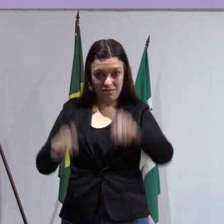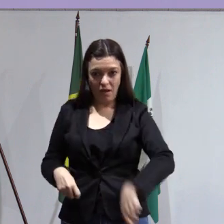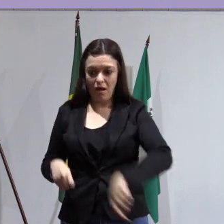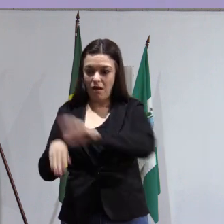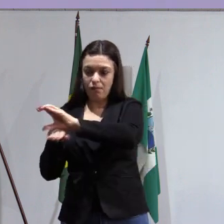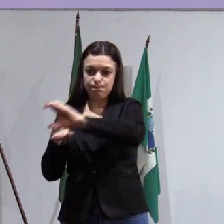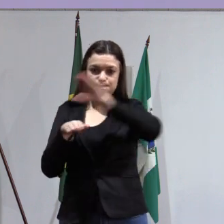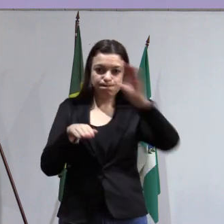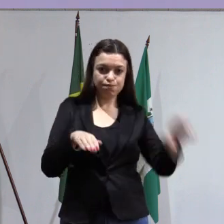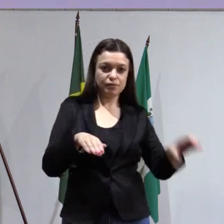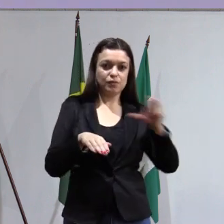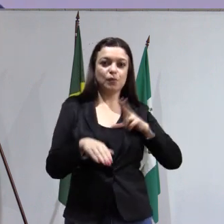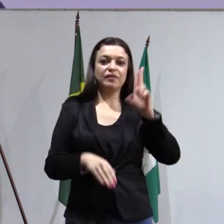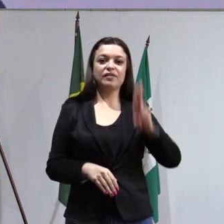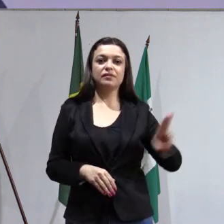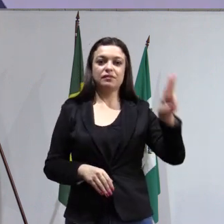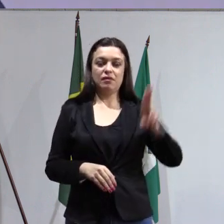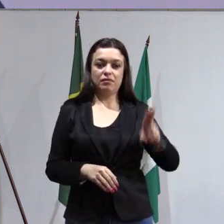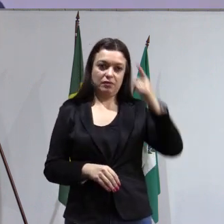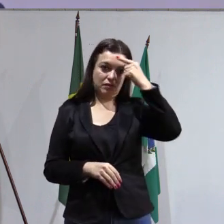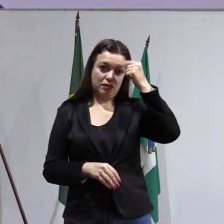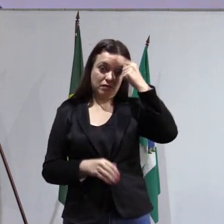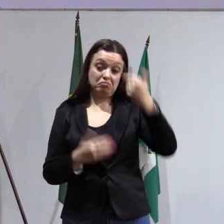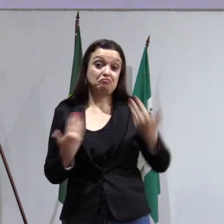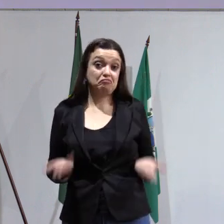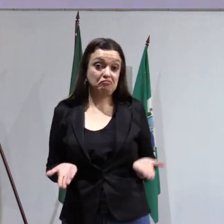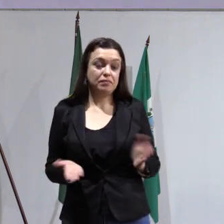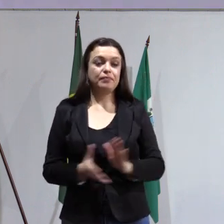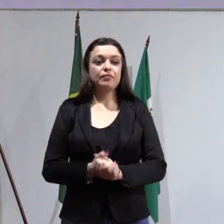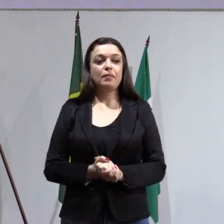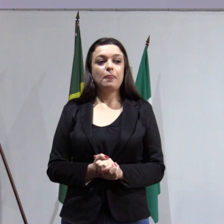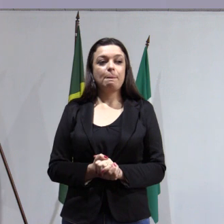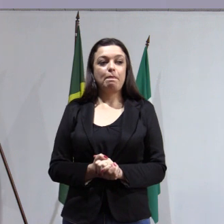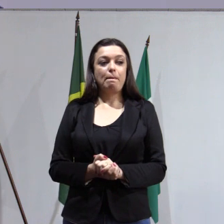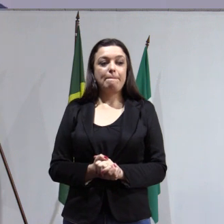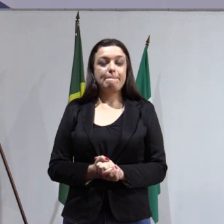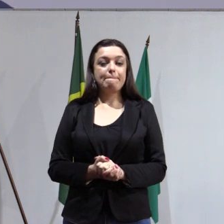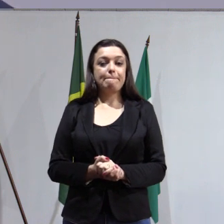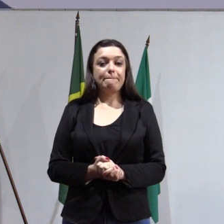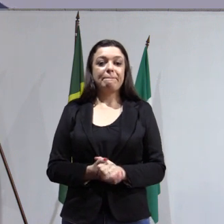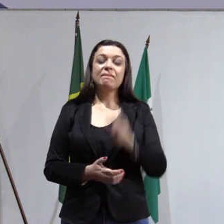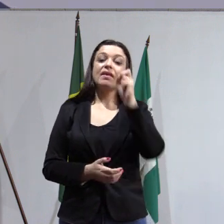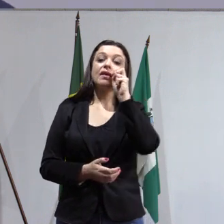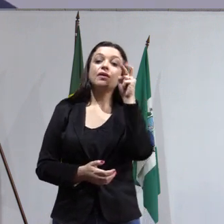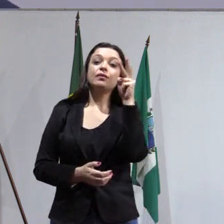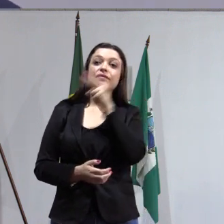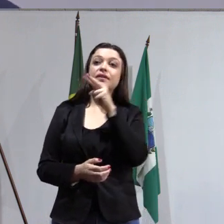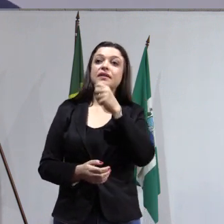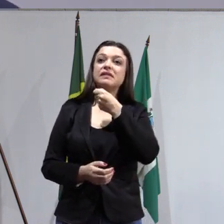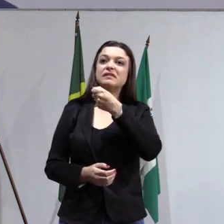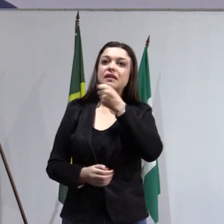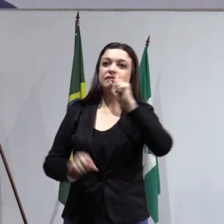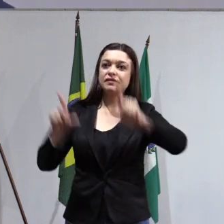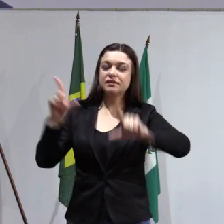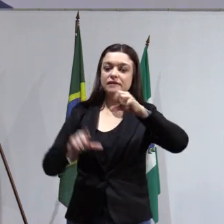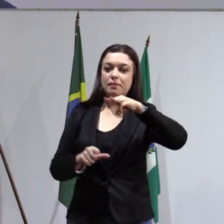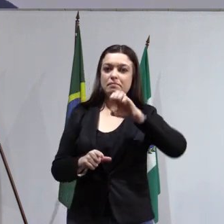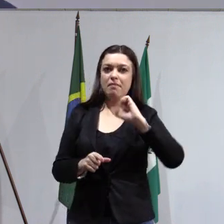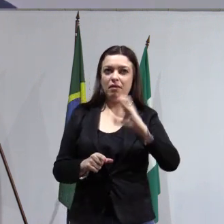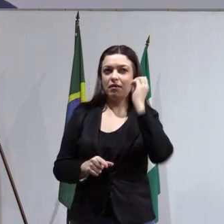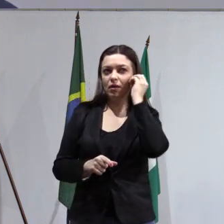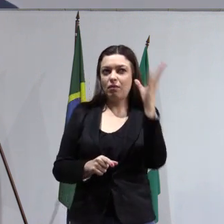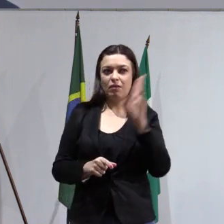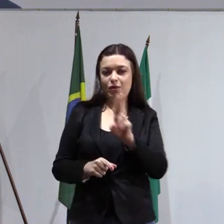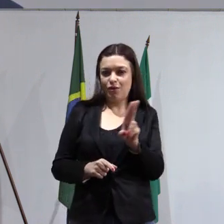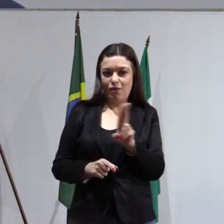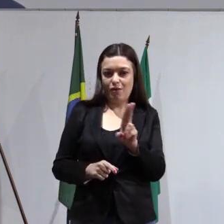financeiro às universidades. Bom, eu assisti uma entrevista de um membro do MEC, agora não vou lembrar o nome,